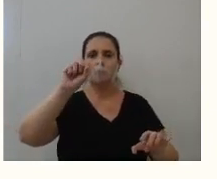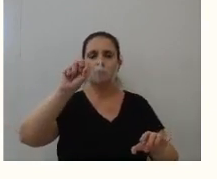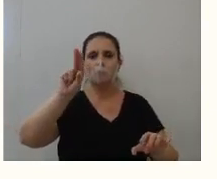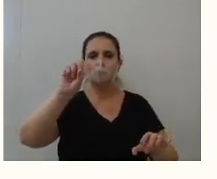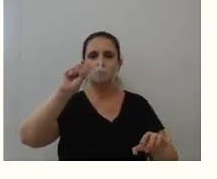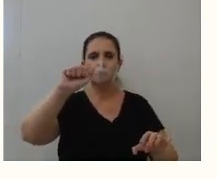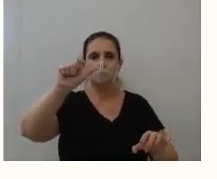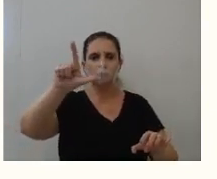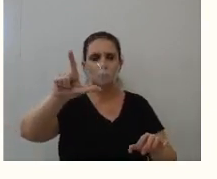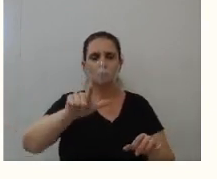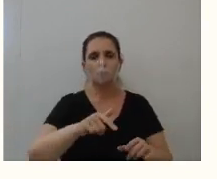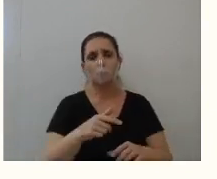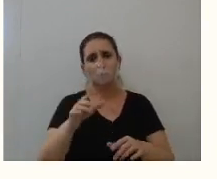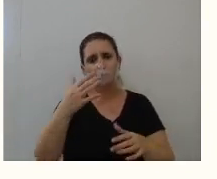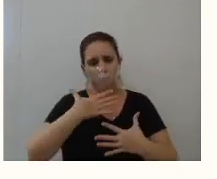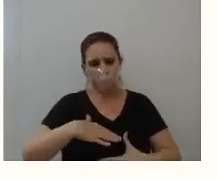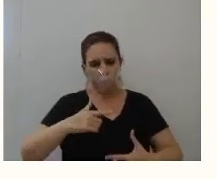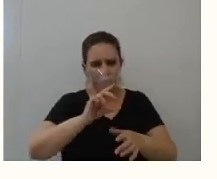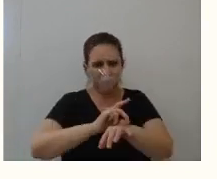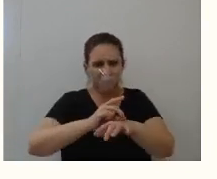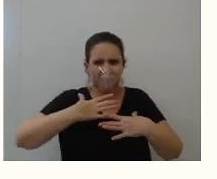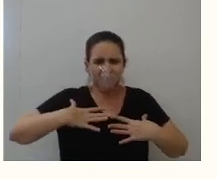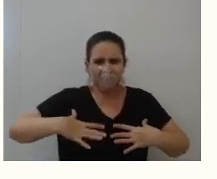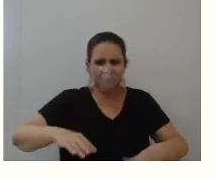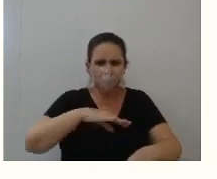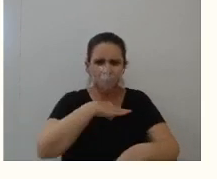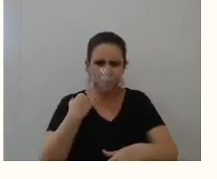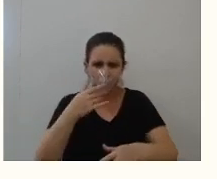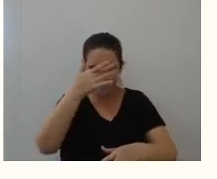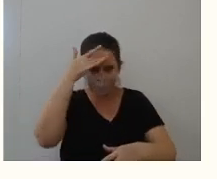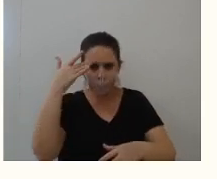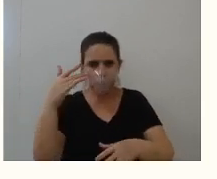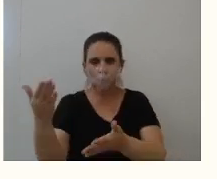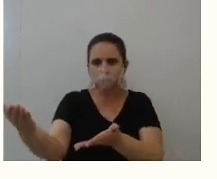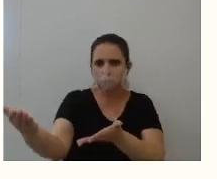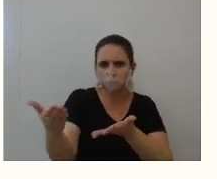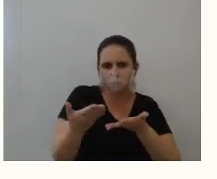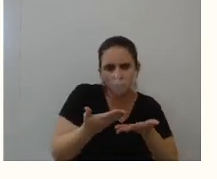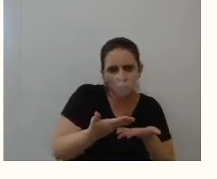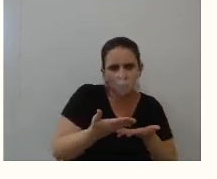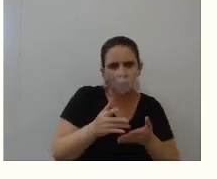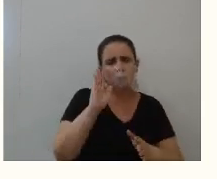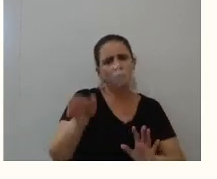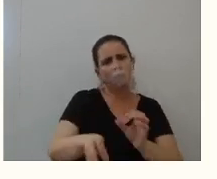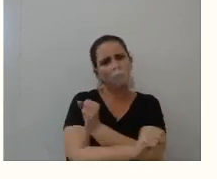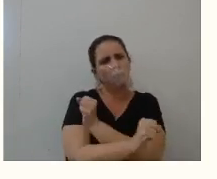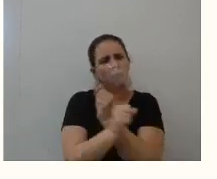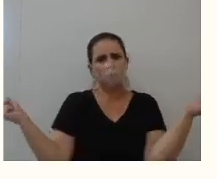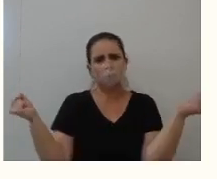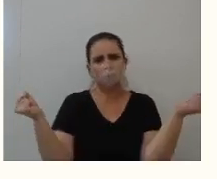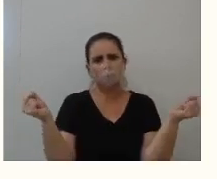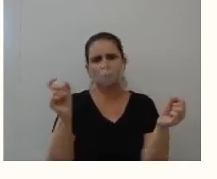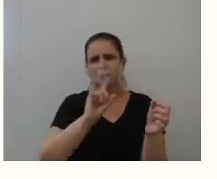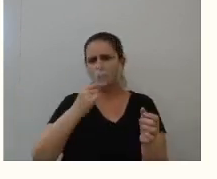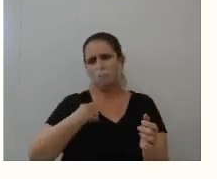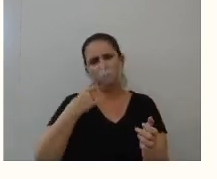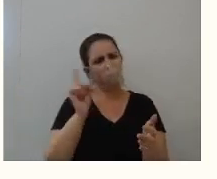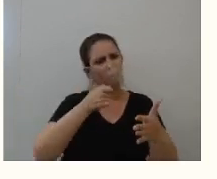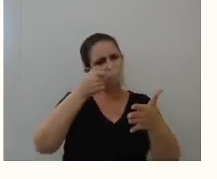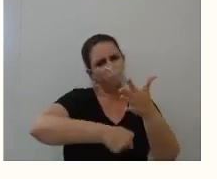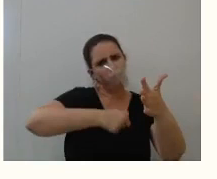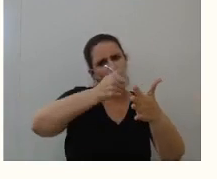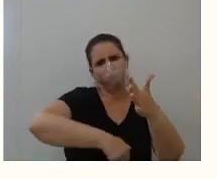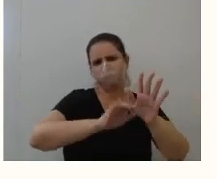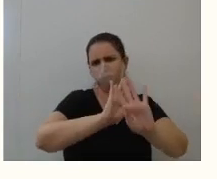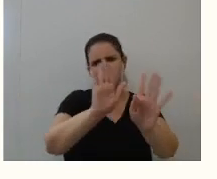estivesse de luto, não nos recebeu. Já que é impossível, não insistirei. Gente,